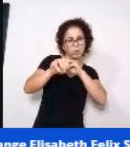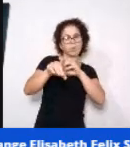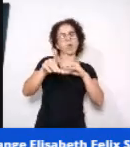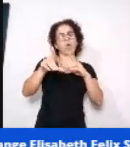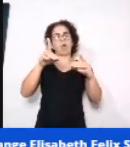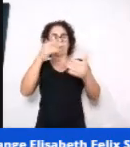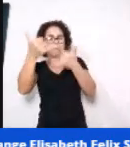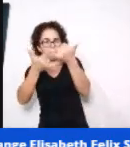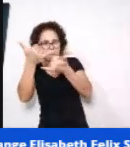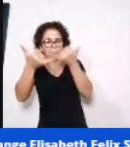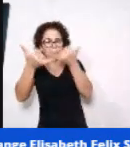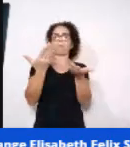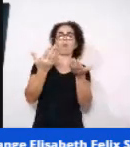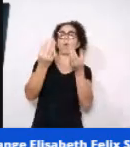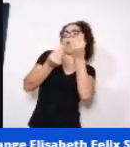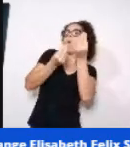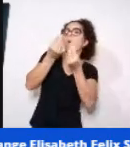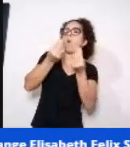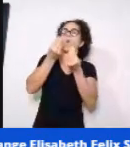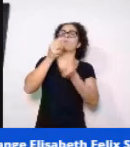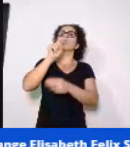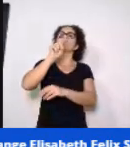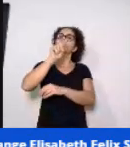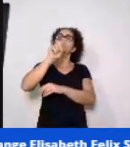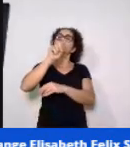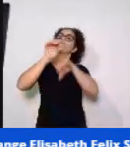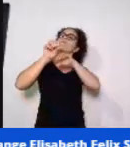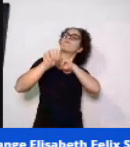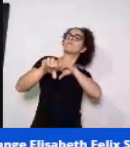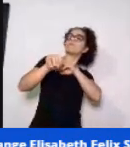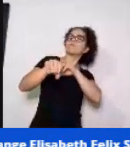teu posicionamento enquanto professor em cima disso?